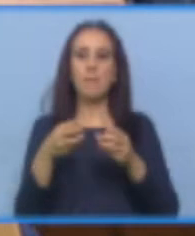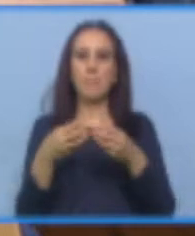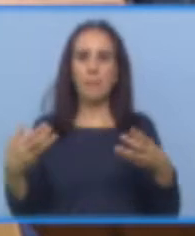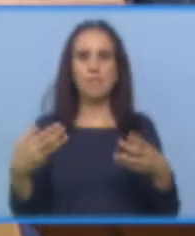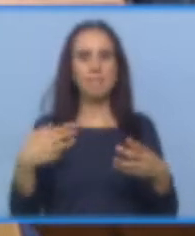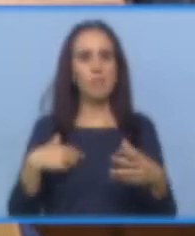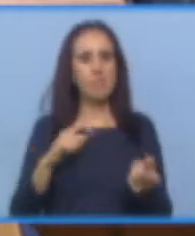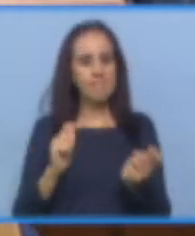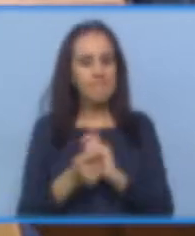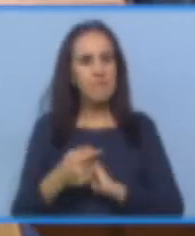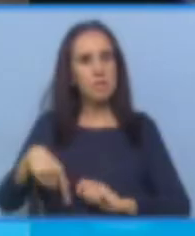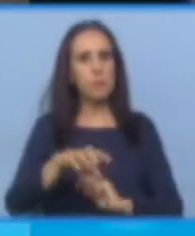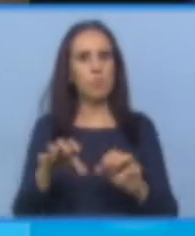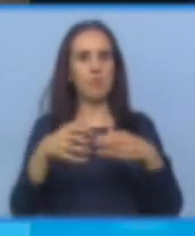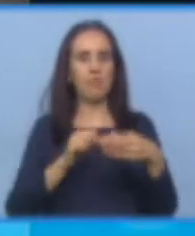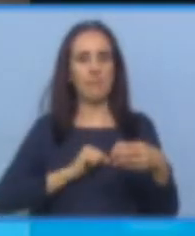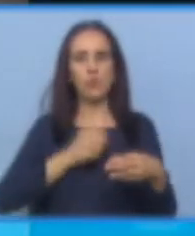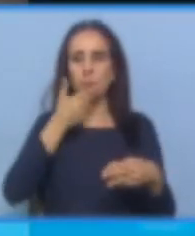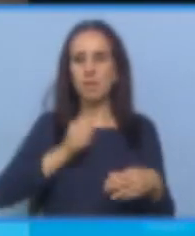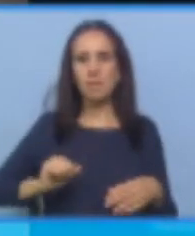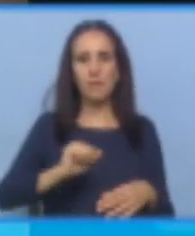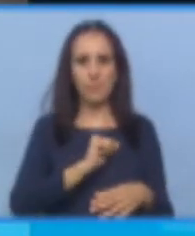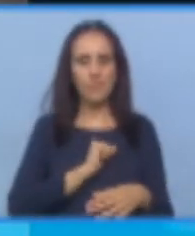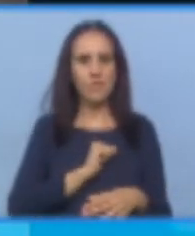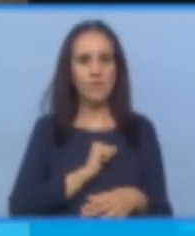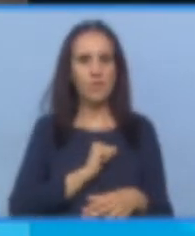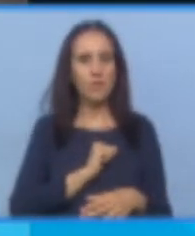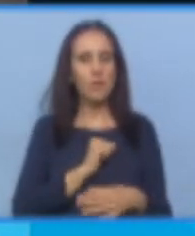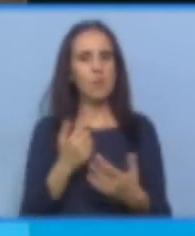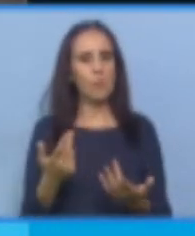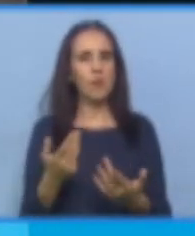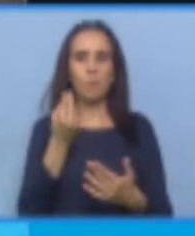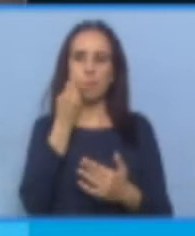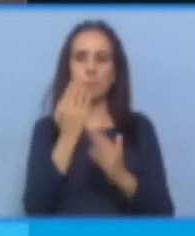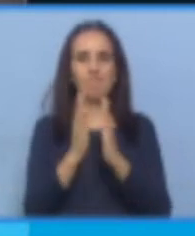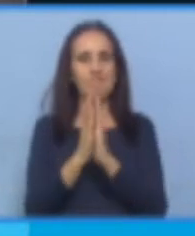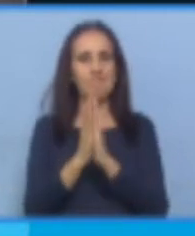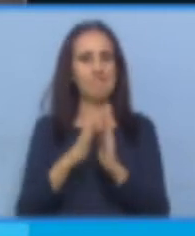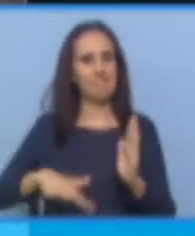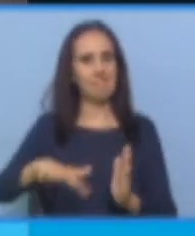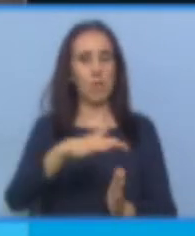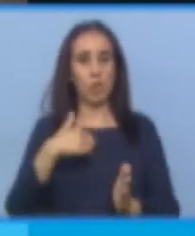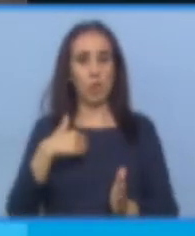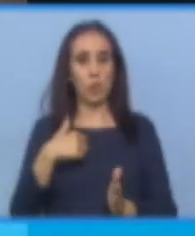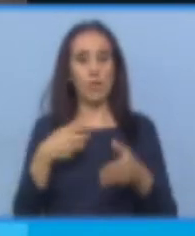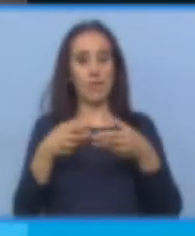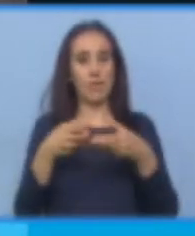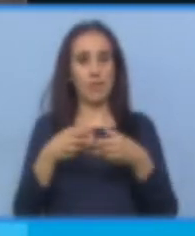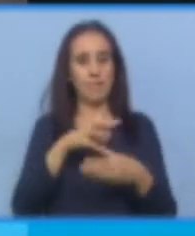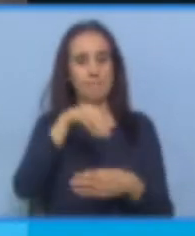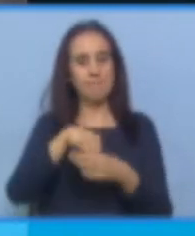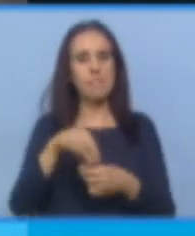e depois também na nossa comunidade, na nossa experiência, em toda a pastoral da própria paróquia. Eu faço parte das equipas de